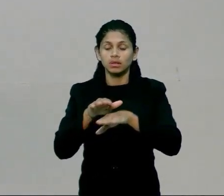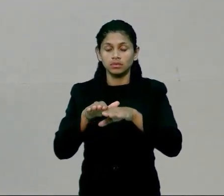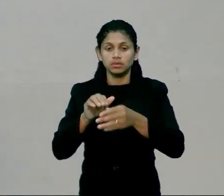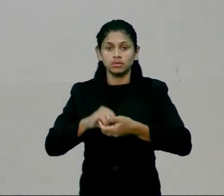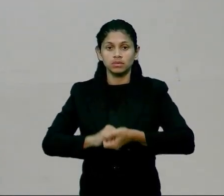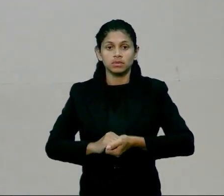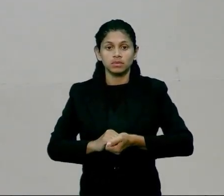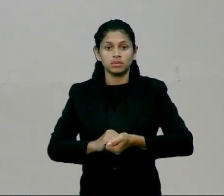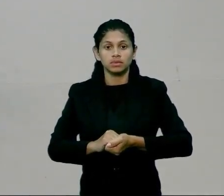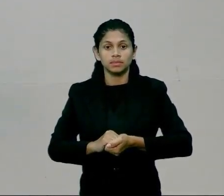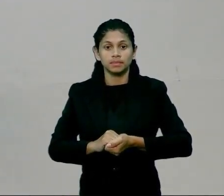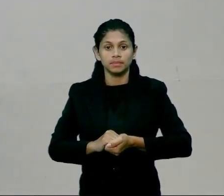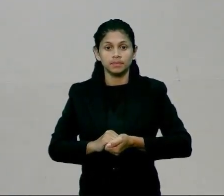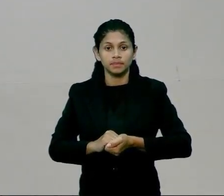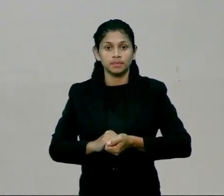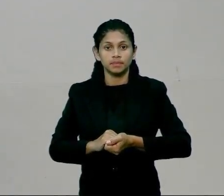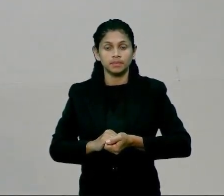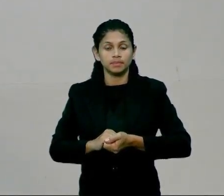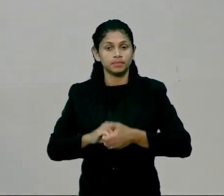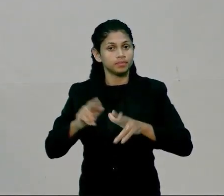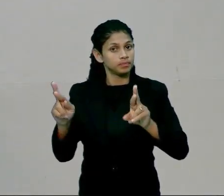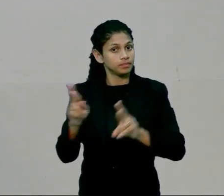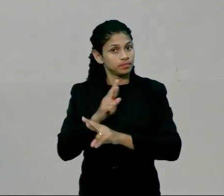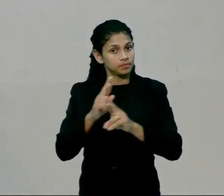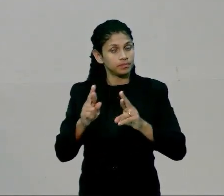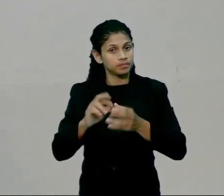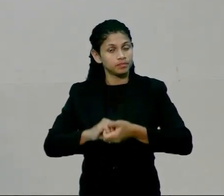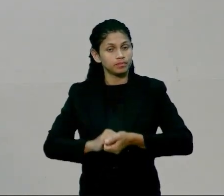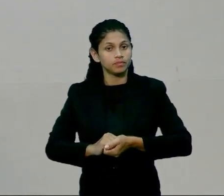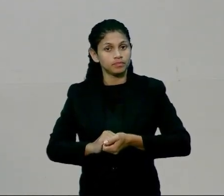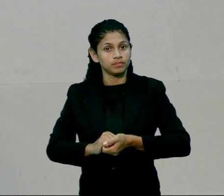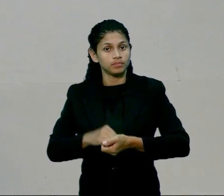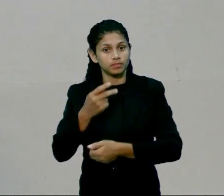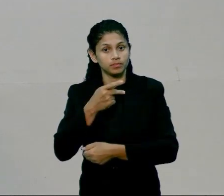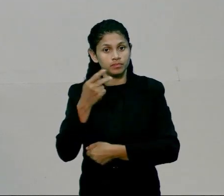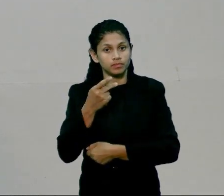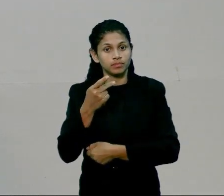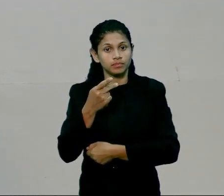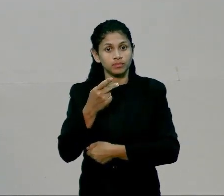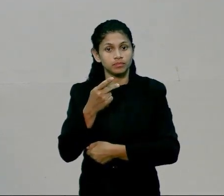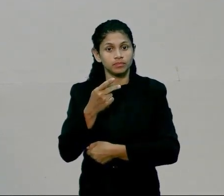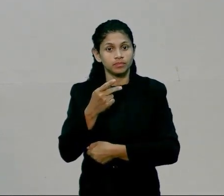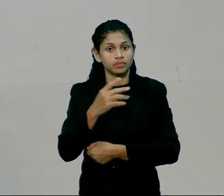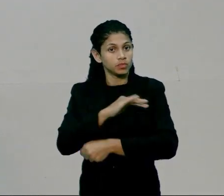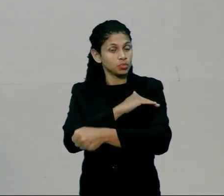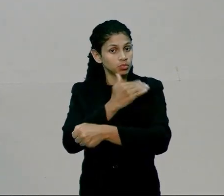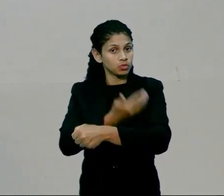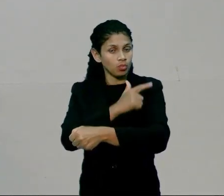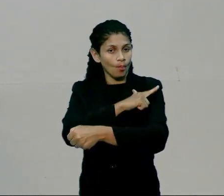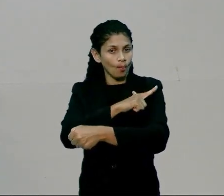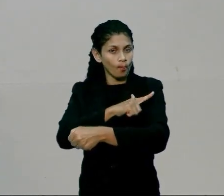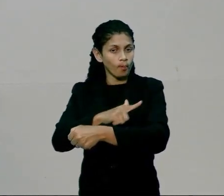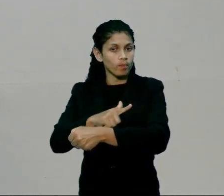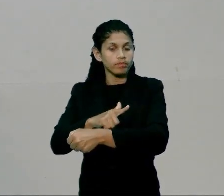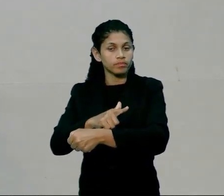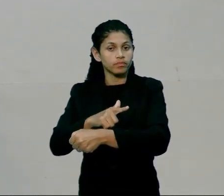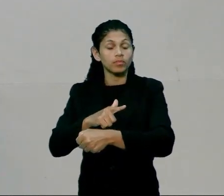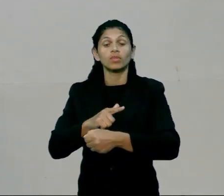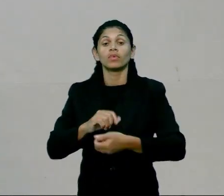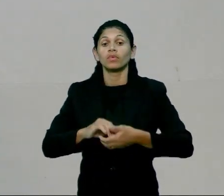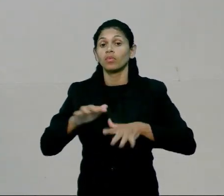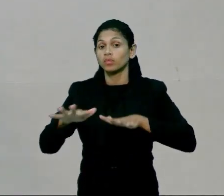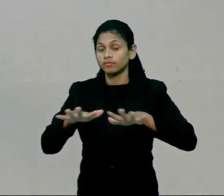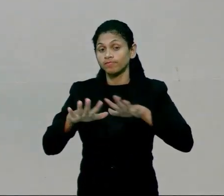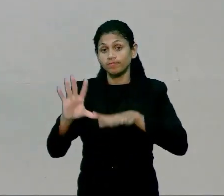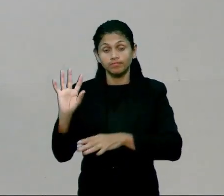movimento. E aí a gente vai fazendo essa correlação. No caso, como eu mencionei, do músculo estriado, do músculo liso, o movimento ele acontece, mas